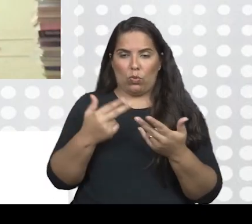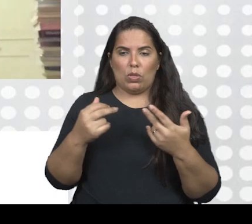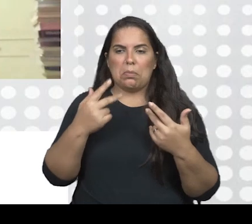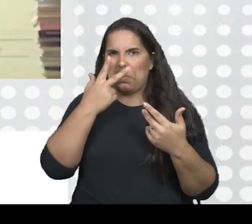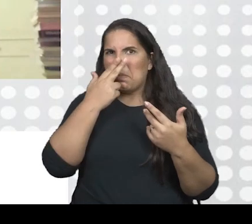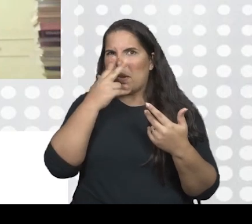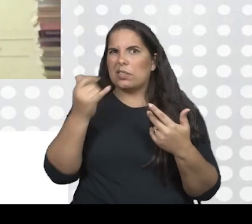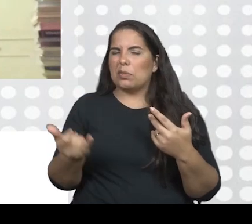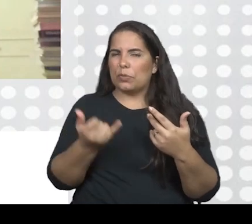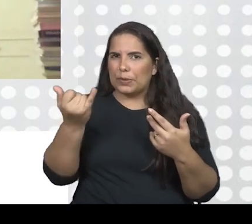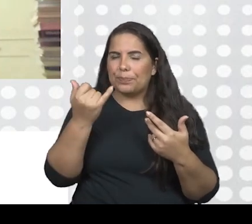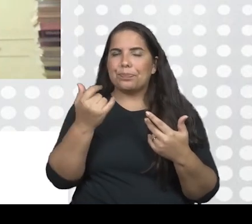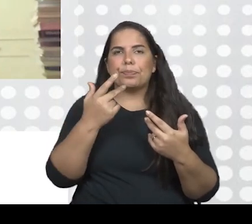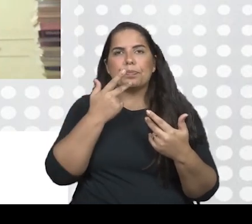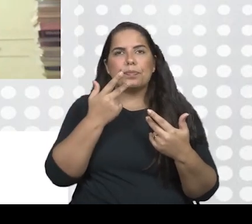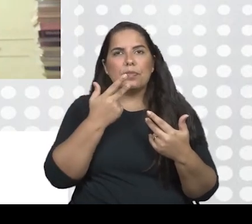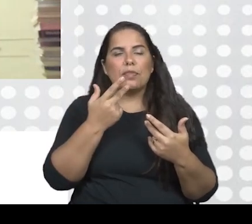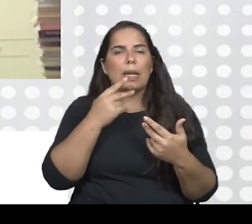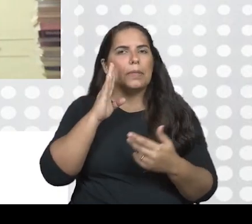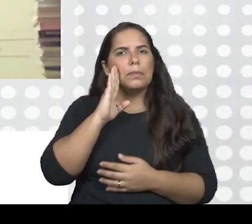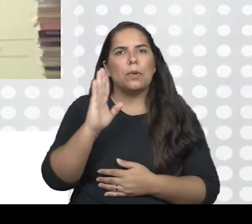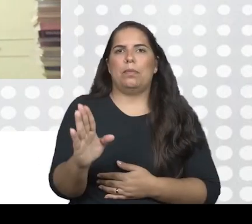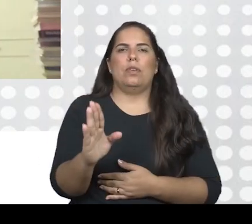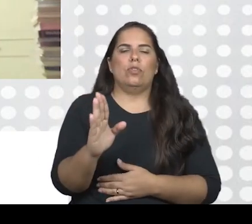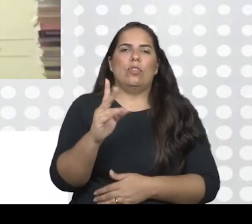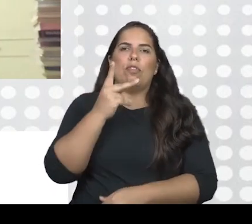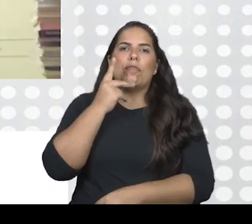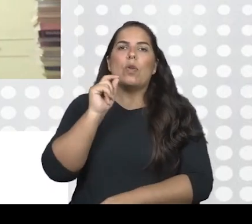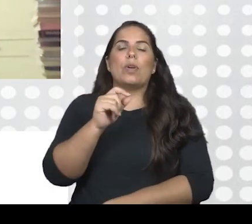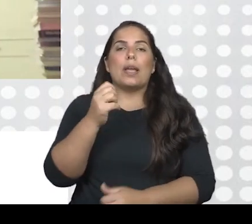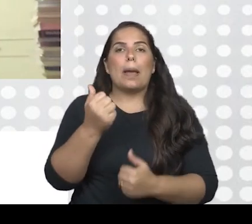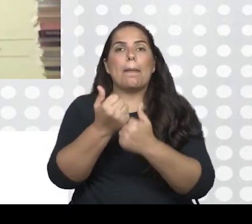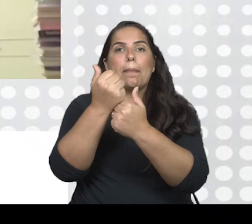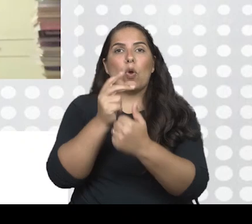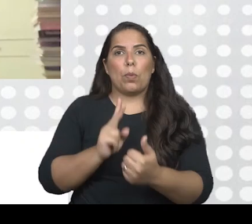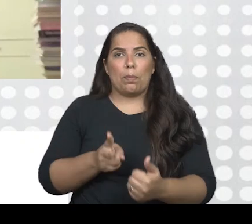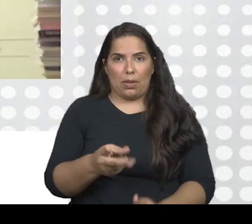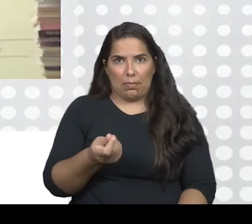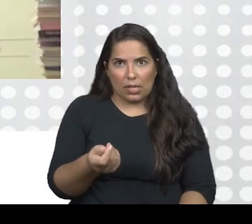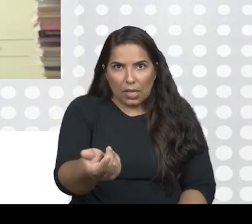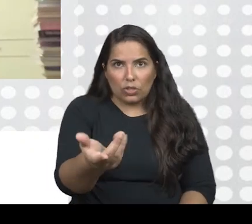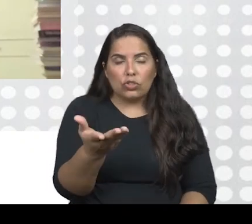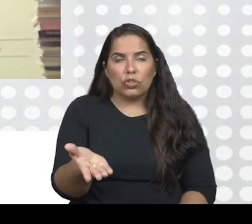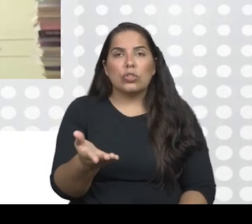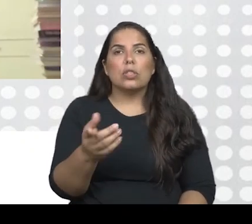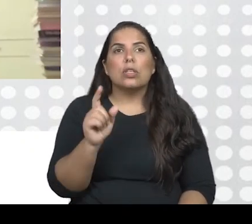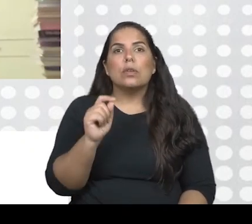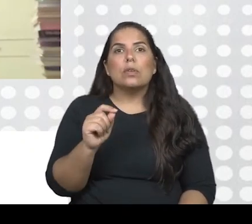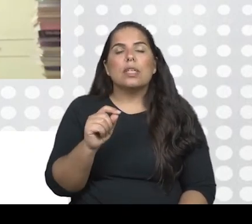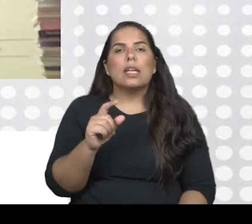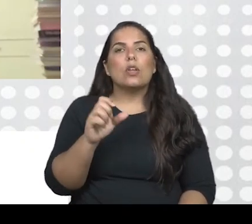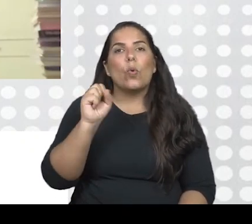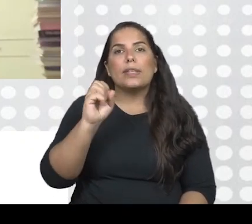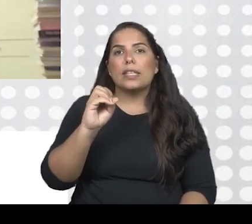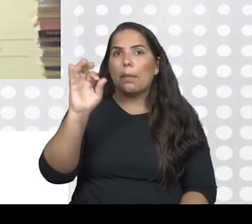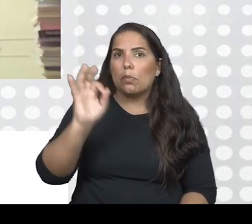questão que me parece importante dizer, principalmente quando a gente fala dos apoios permanentes, né, é que cerca